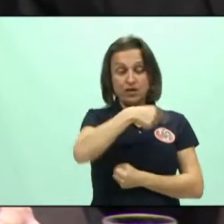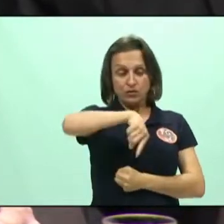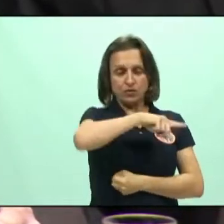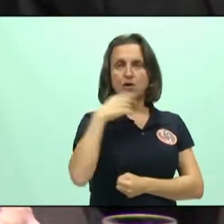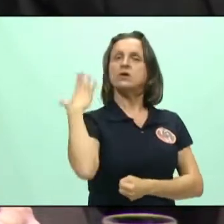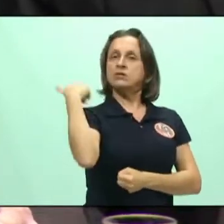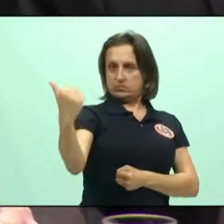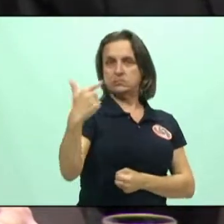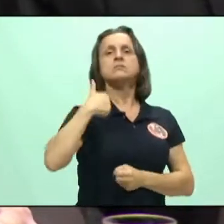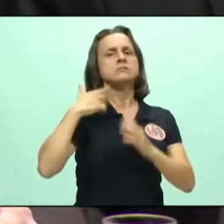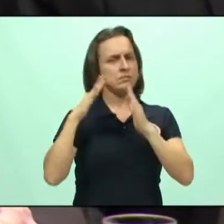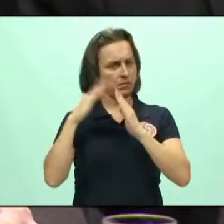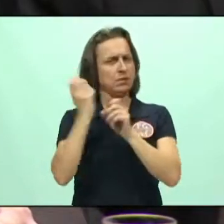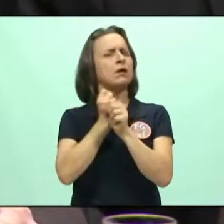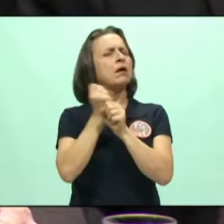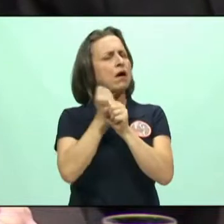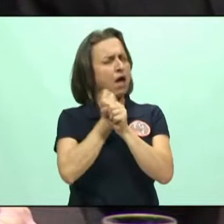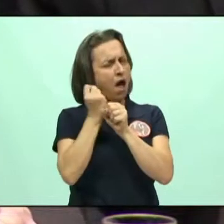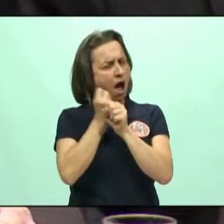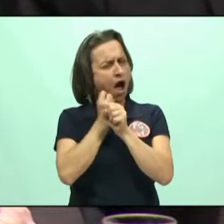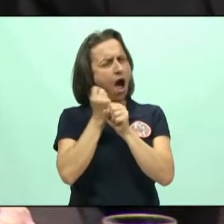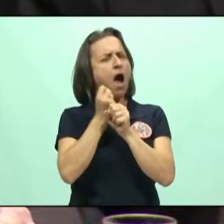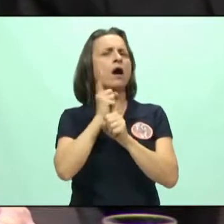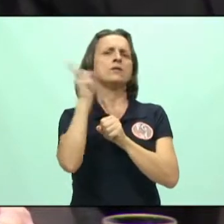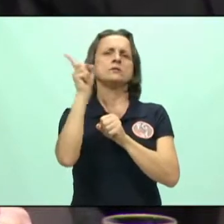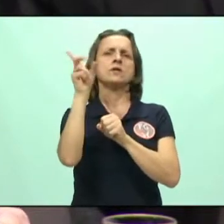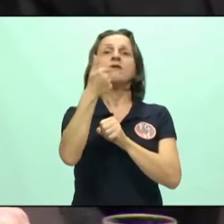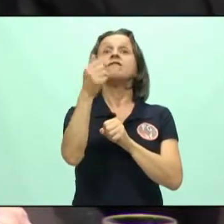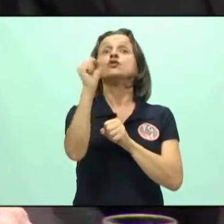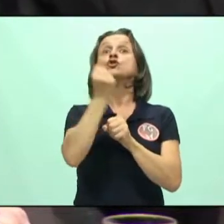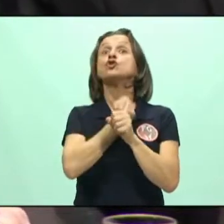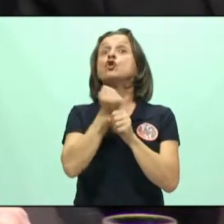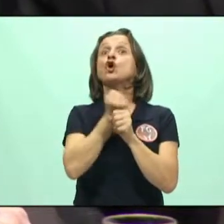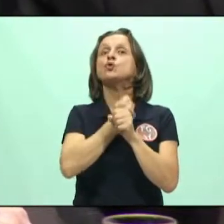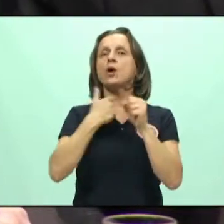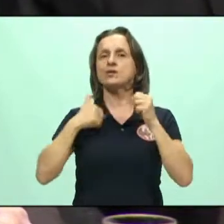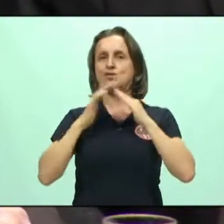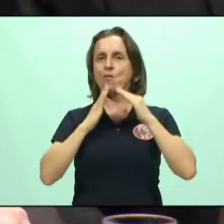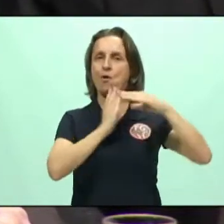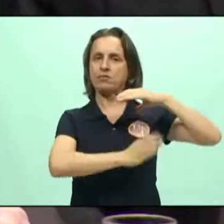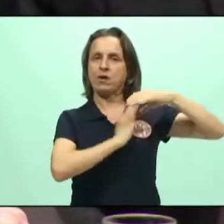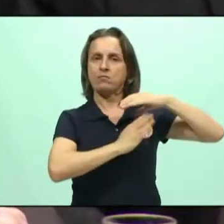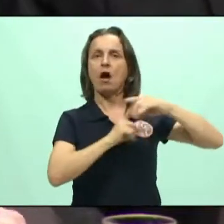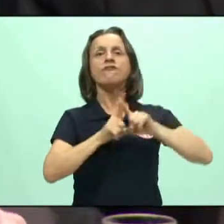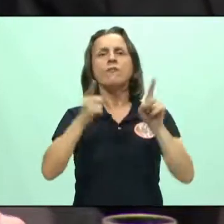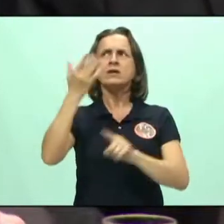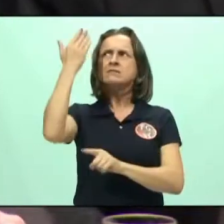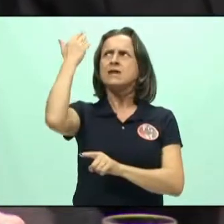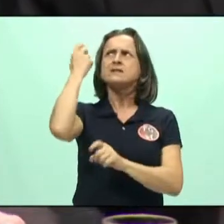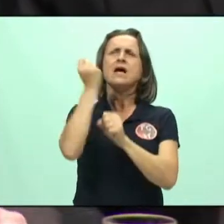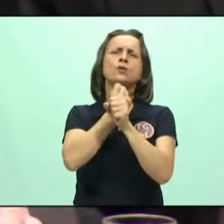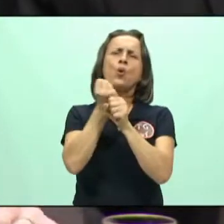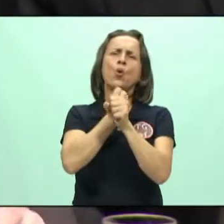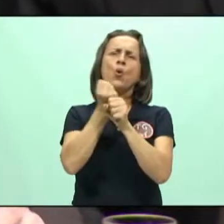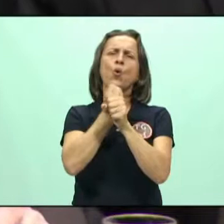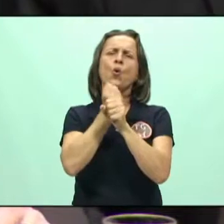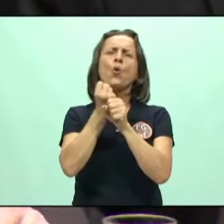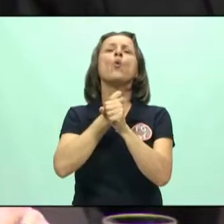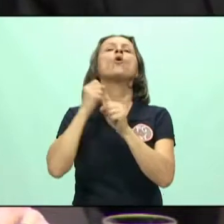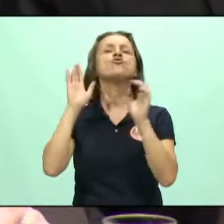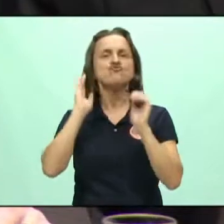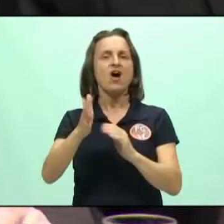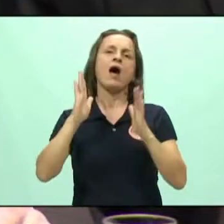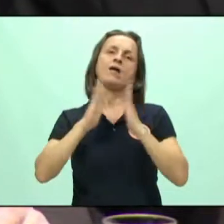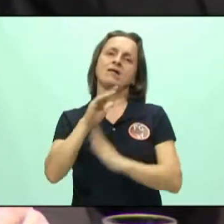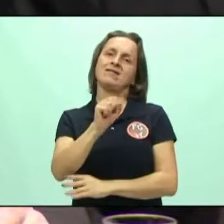morei muitos anos faz 18 anos que moram na Itaipava mas morei muitos anos no São Vicente e a minha família reside ainda no